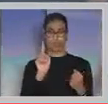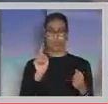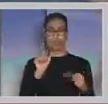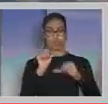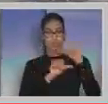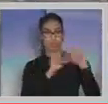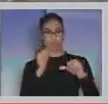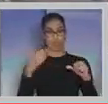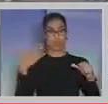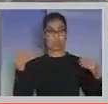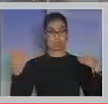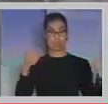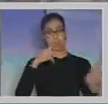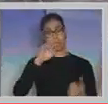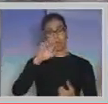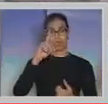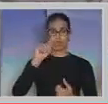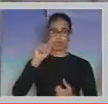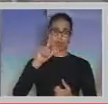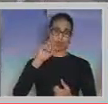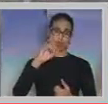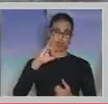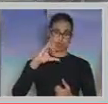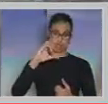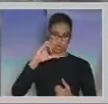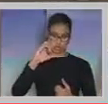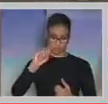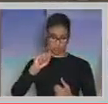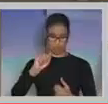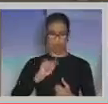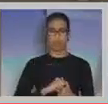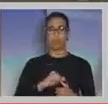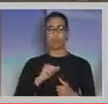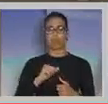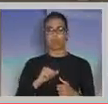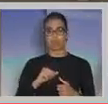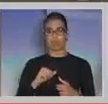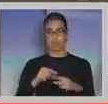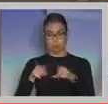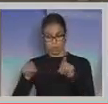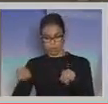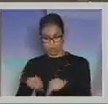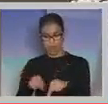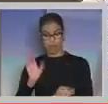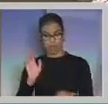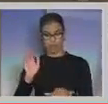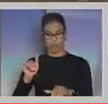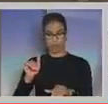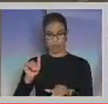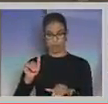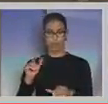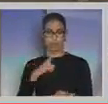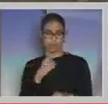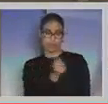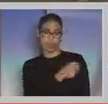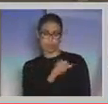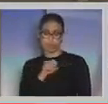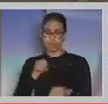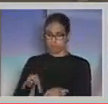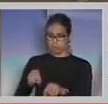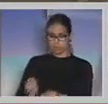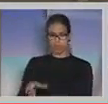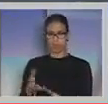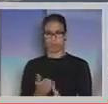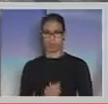essa pedagógica educação infantil Ela não trabalha só com o aluno dentro da sala de aula eu vi ainda reportagem seu